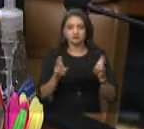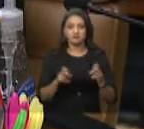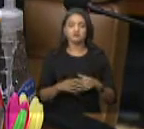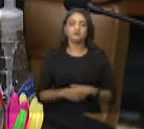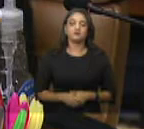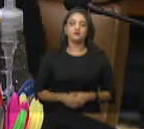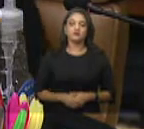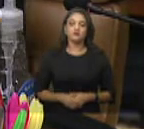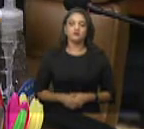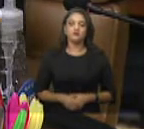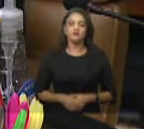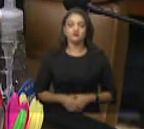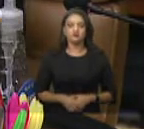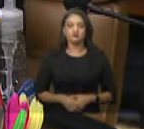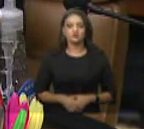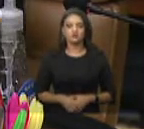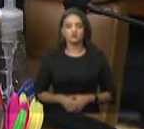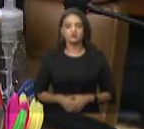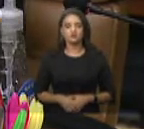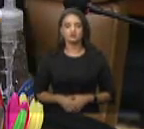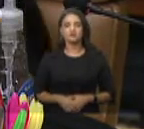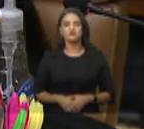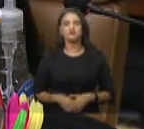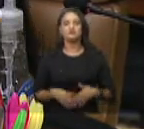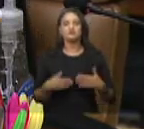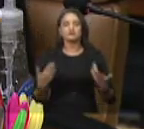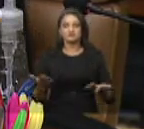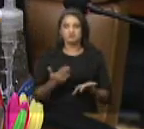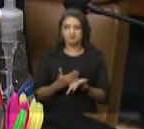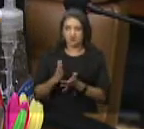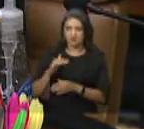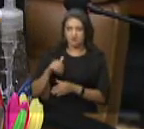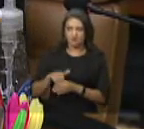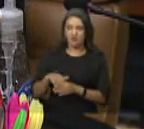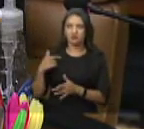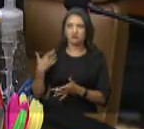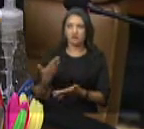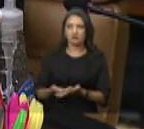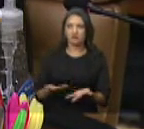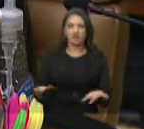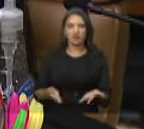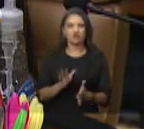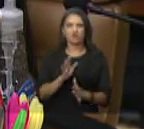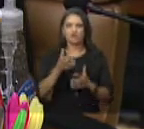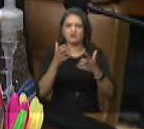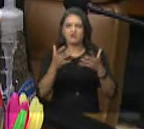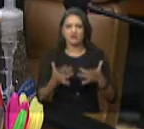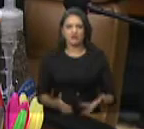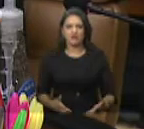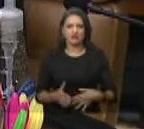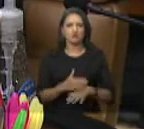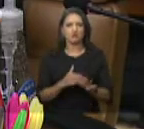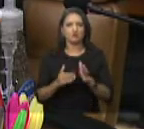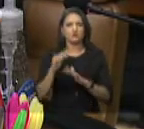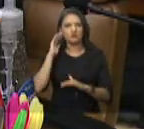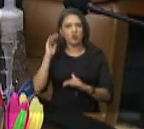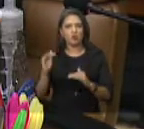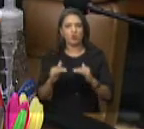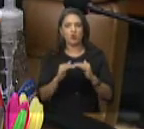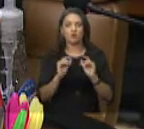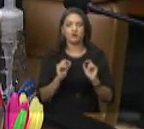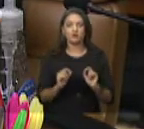devidamente tratados desde o voto dependente Ministro relator acho que estão todos de acordo no que se refere aqui